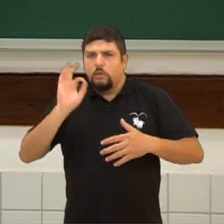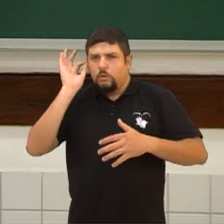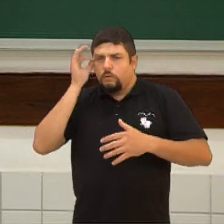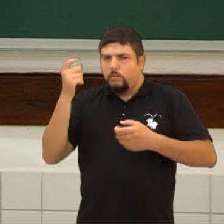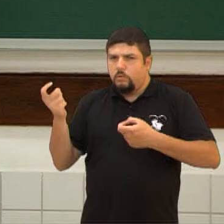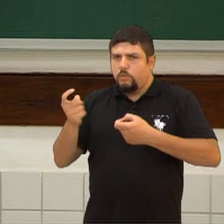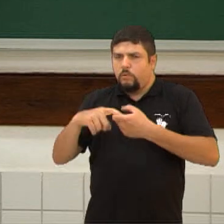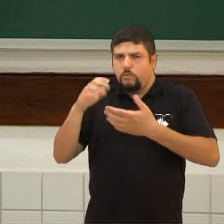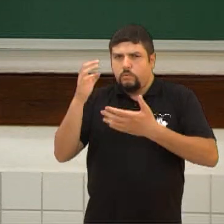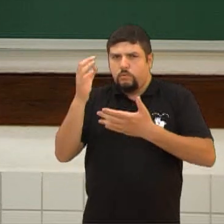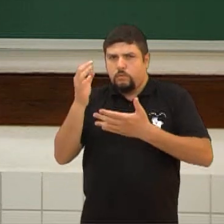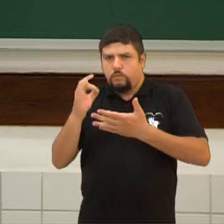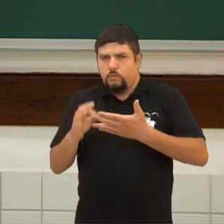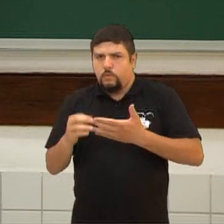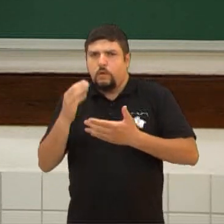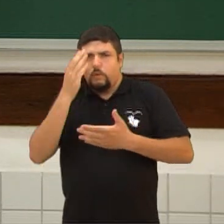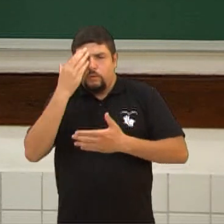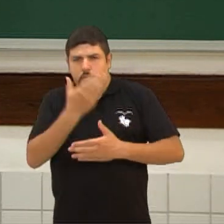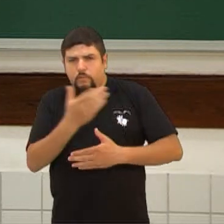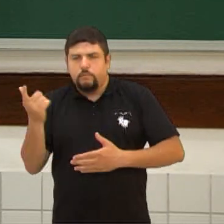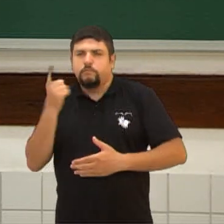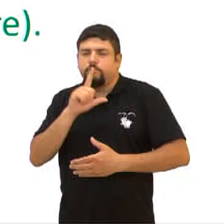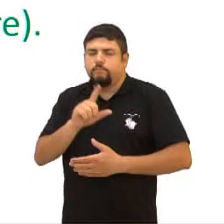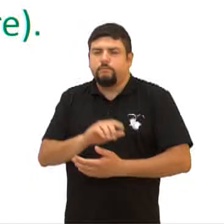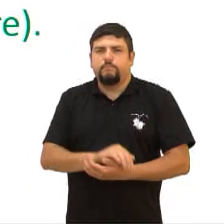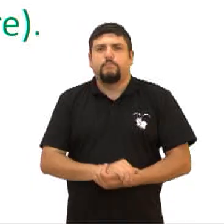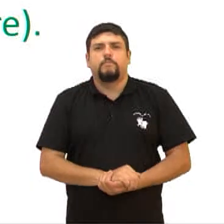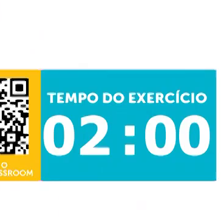um exercício que eu tenho certeza que vocês irão acertar. Bora lá.